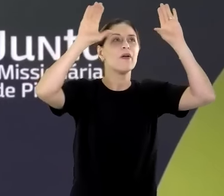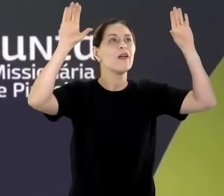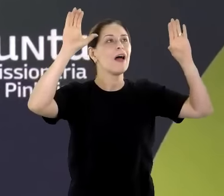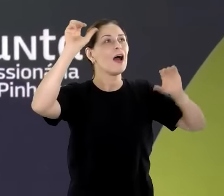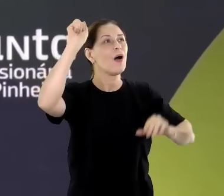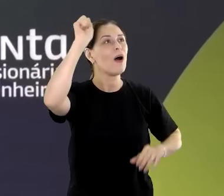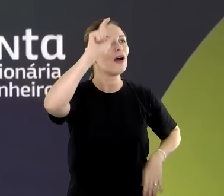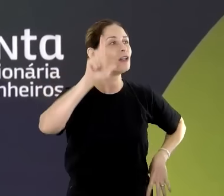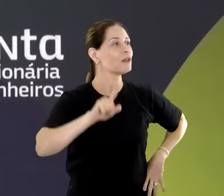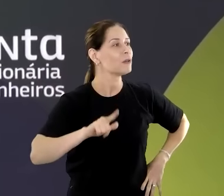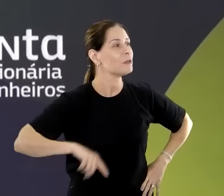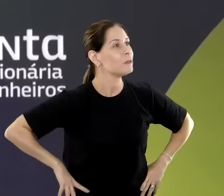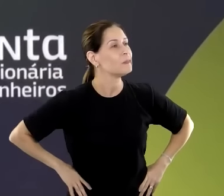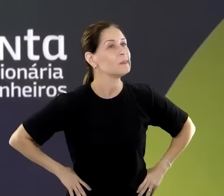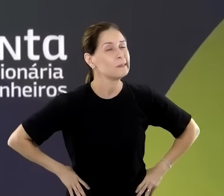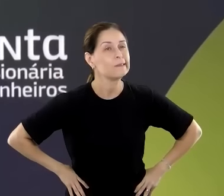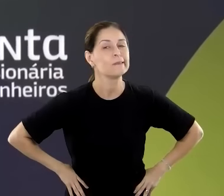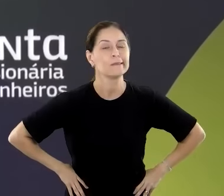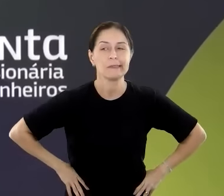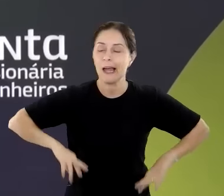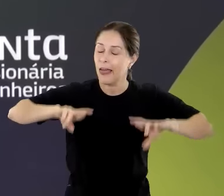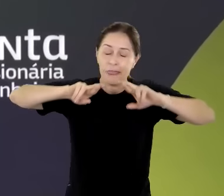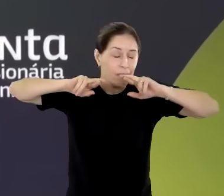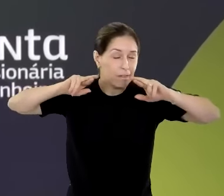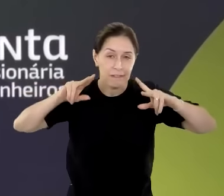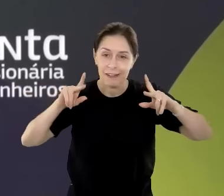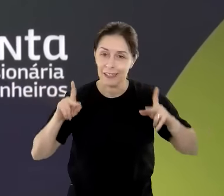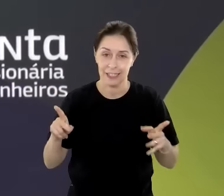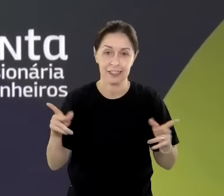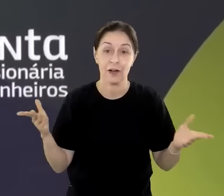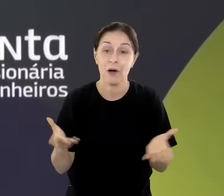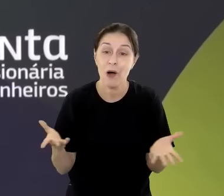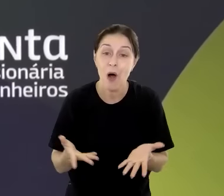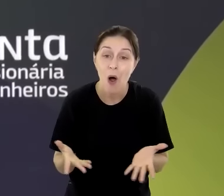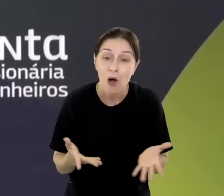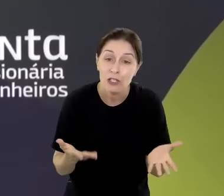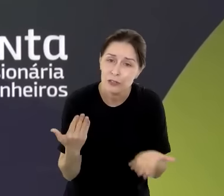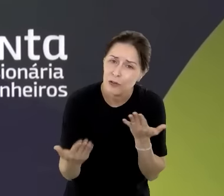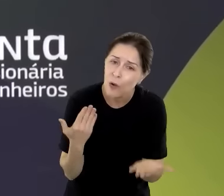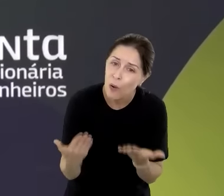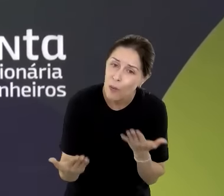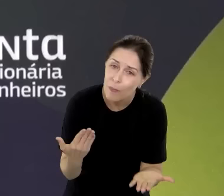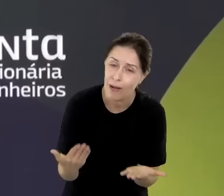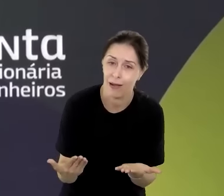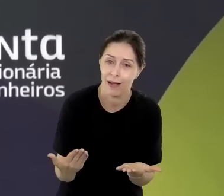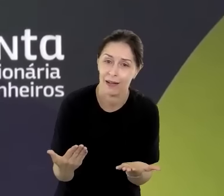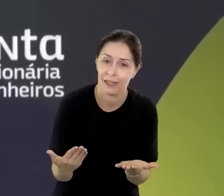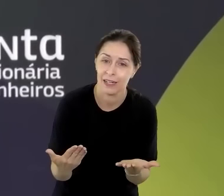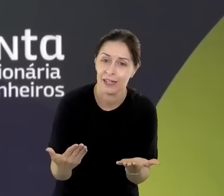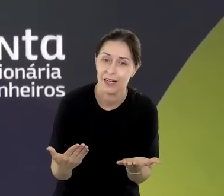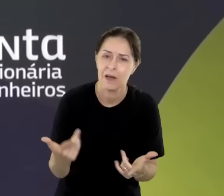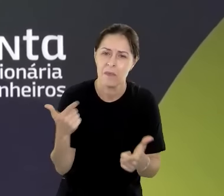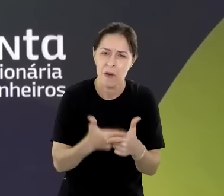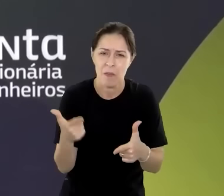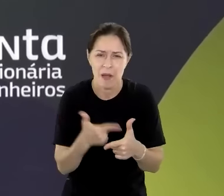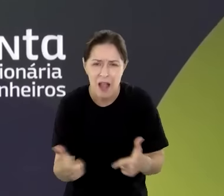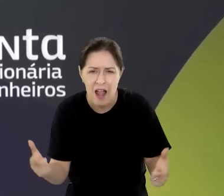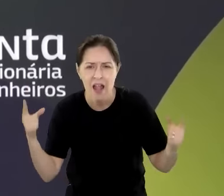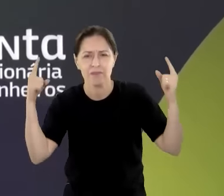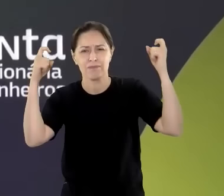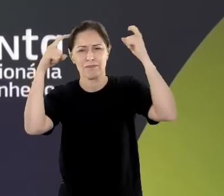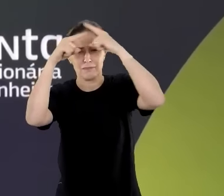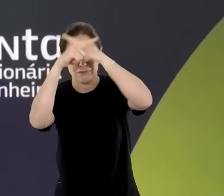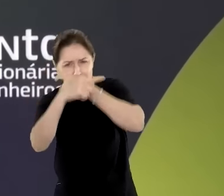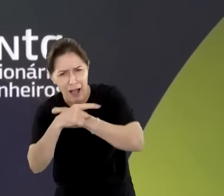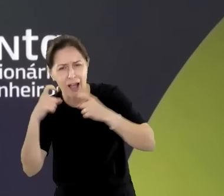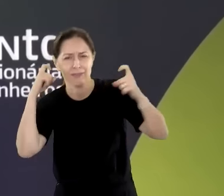não vai sair, você está num beco sem saída, você está num aperto, você está numa angústia, mas vem um novo dia, vem a